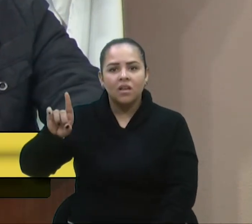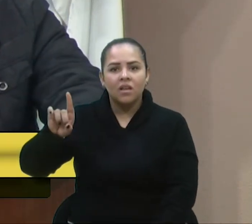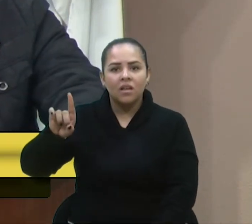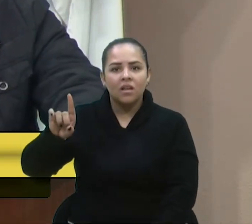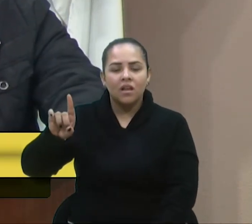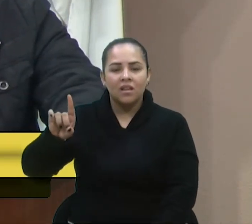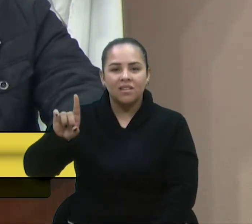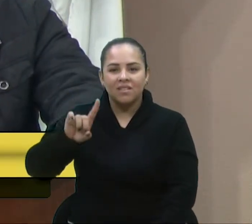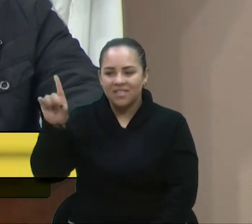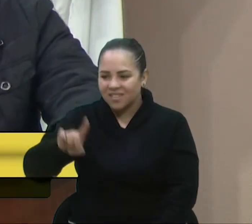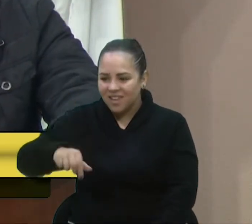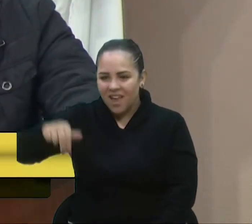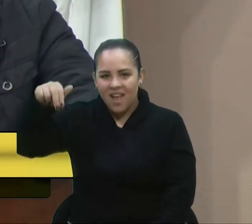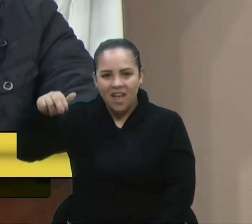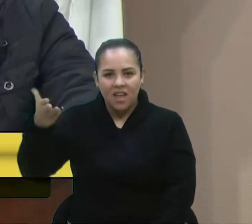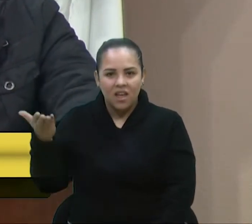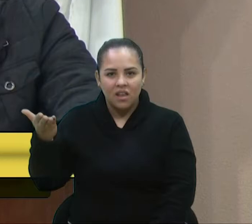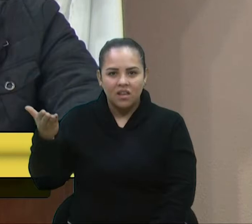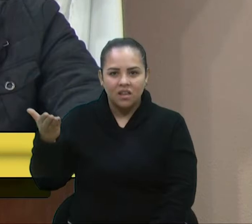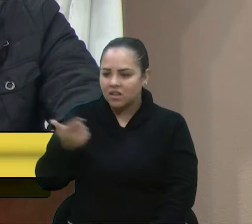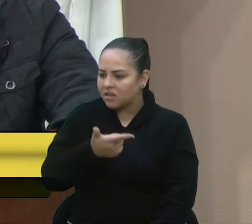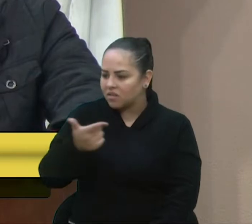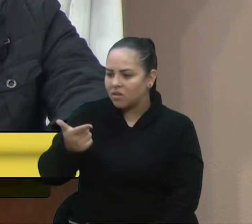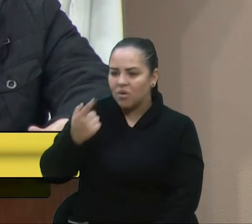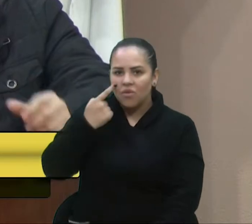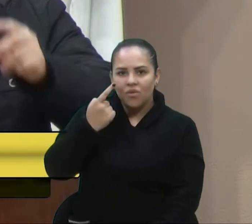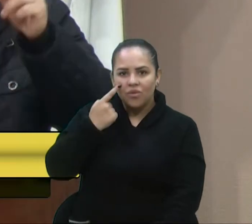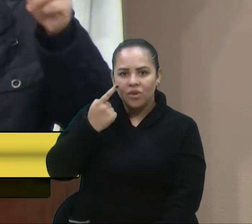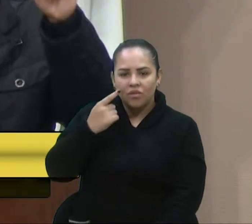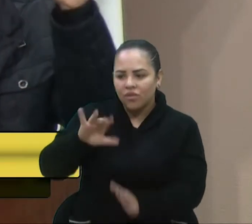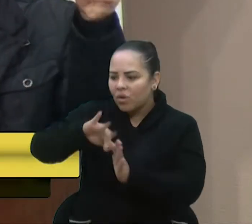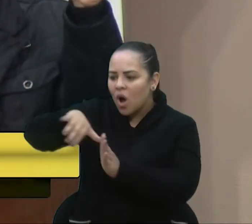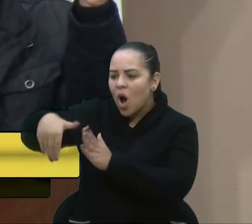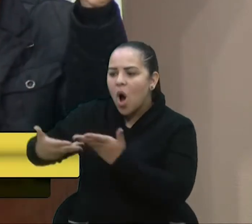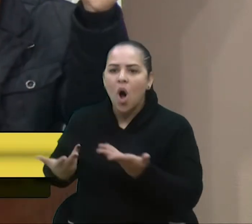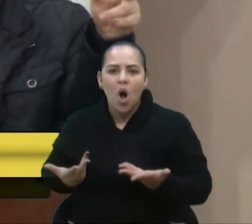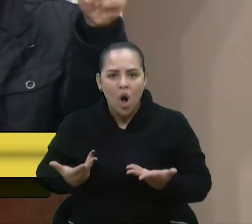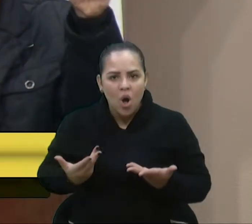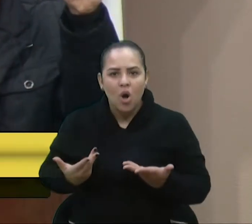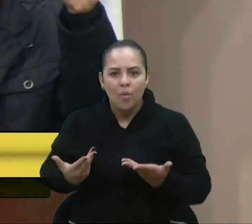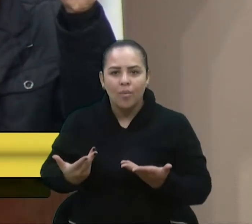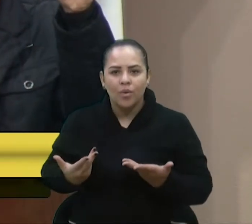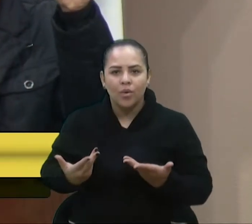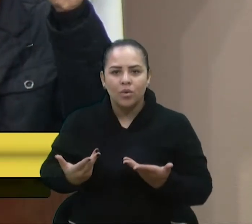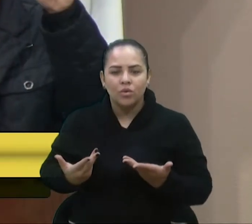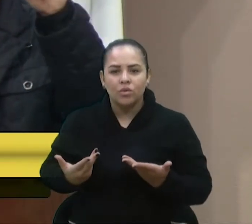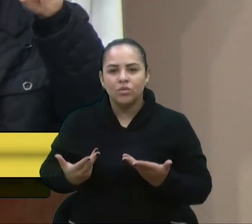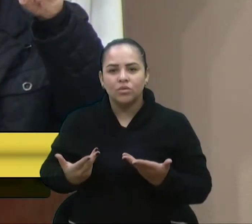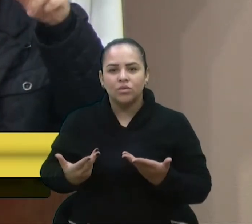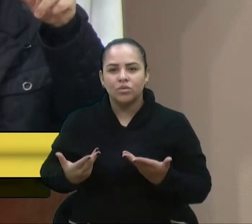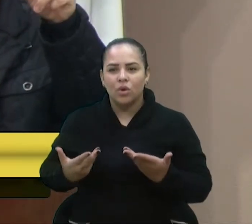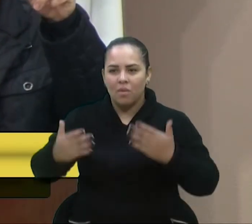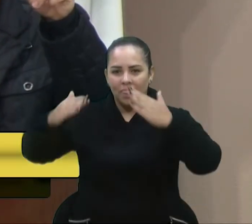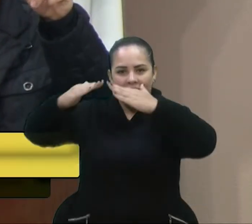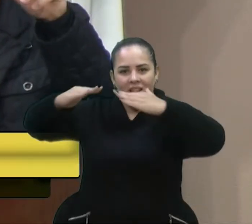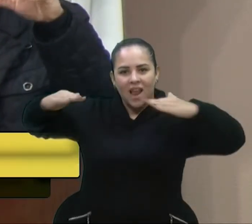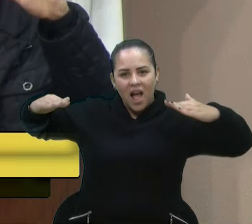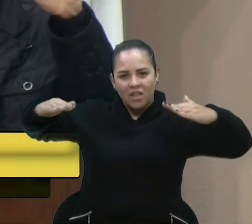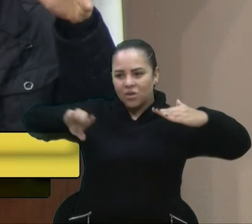telhado na Corporação de Bombeiros? Aonde estava a Guarda Municipal, que não